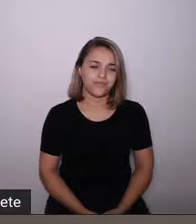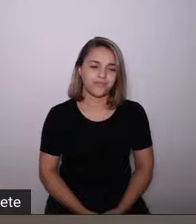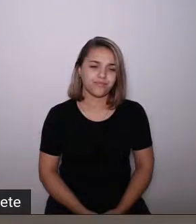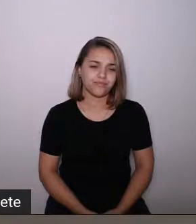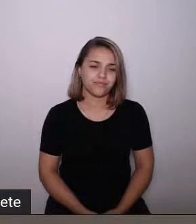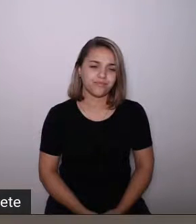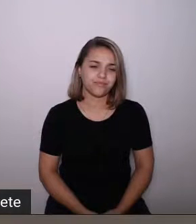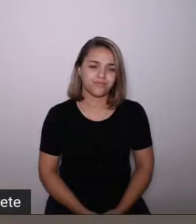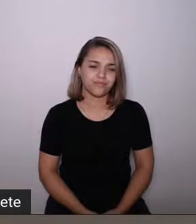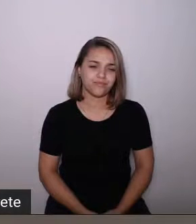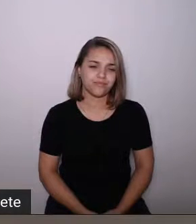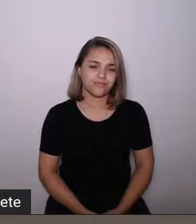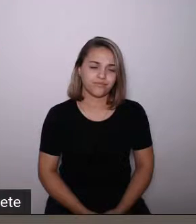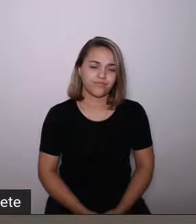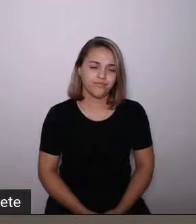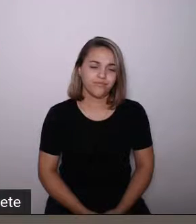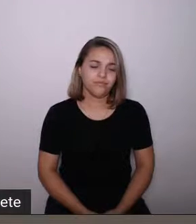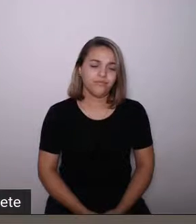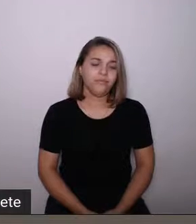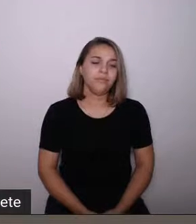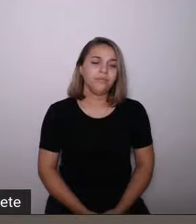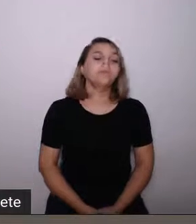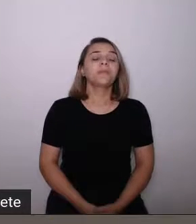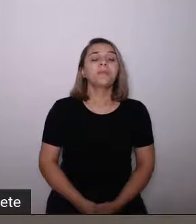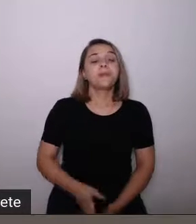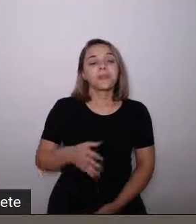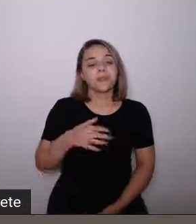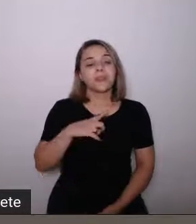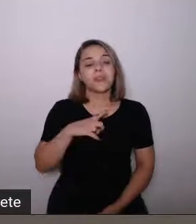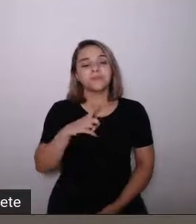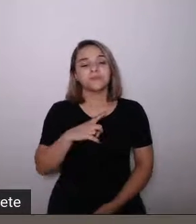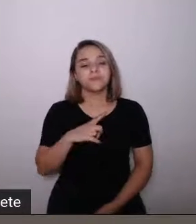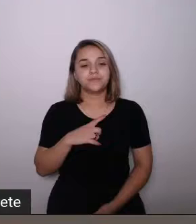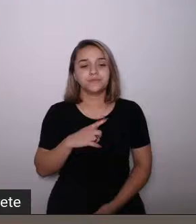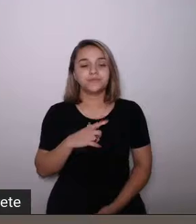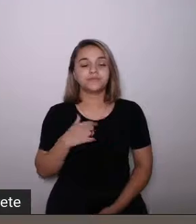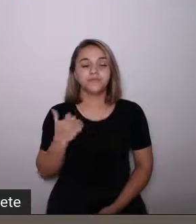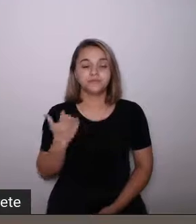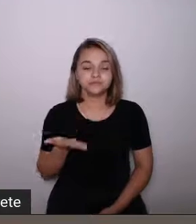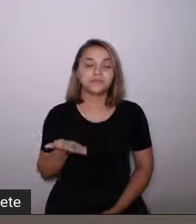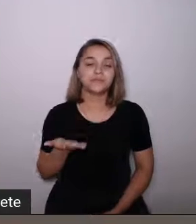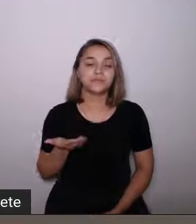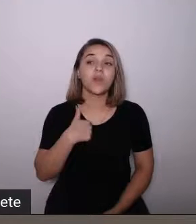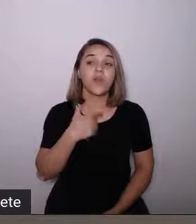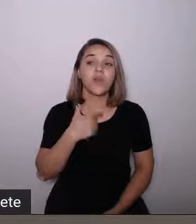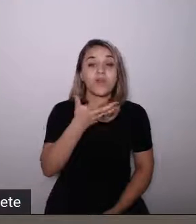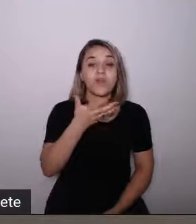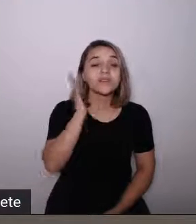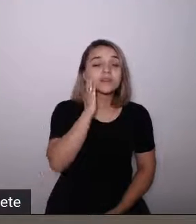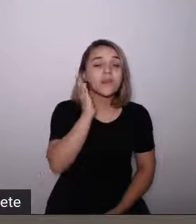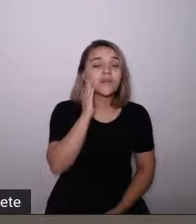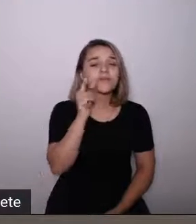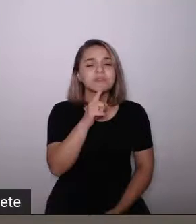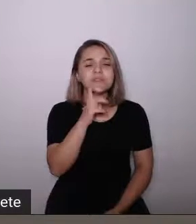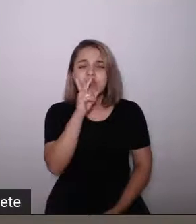ele não publicou a maior parte dos escritos dele. Eu queria saber se você acha que a gente poderia ver